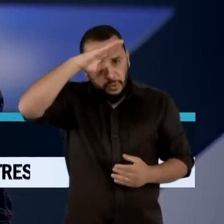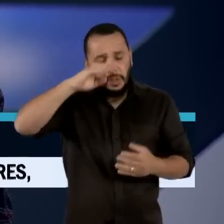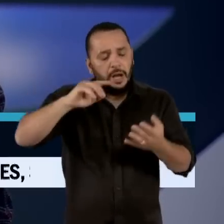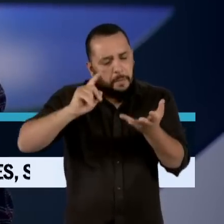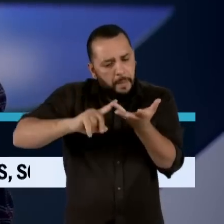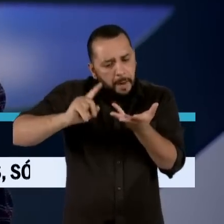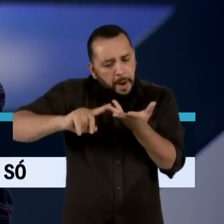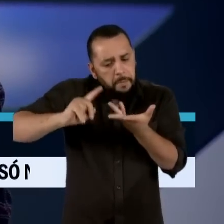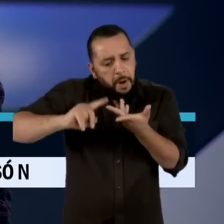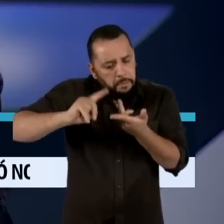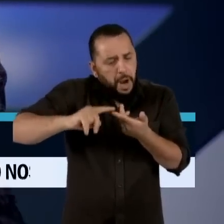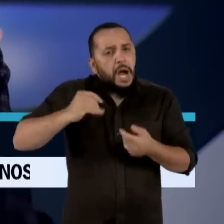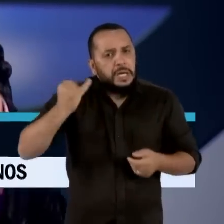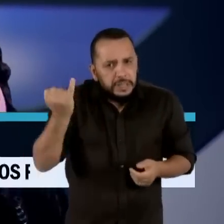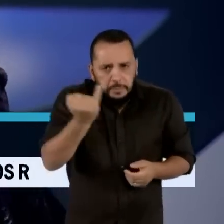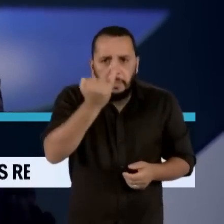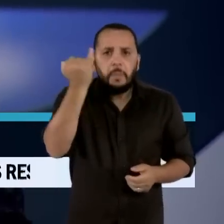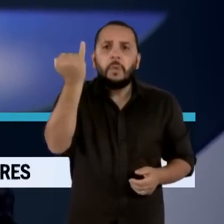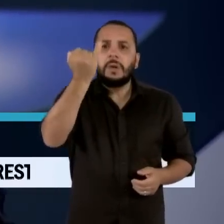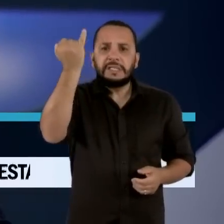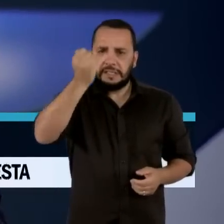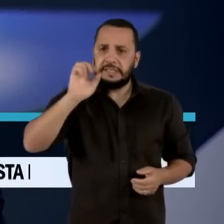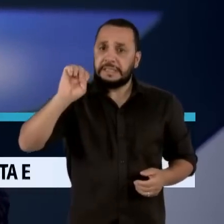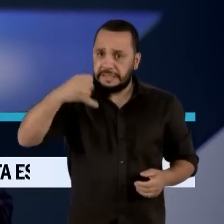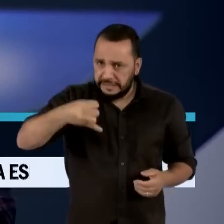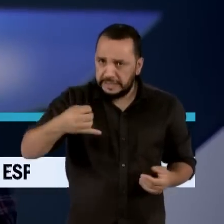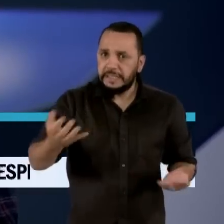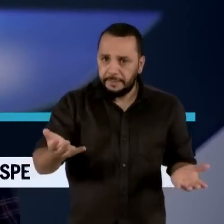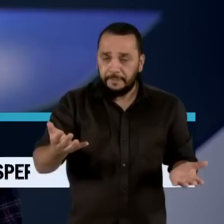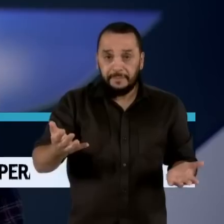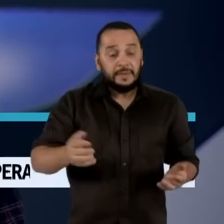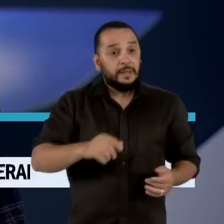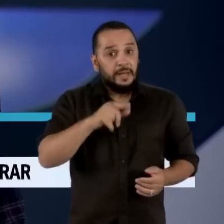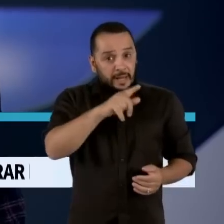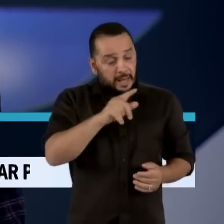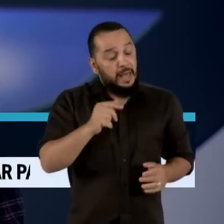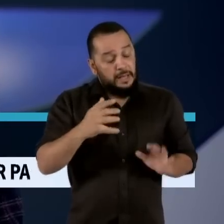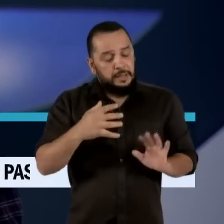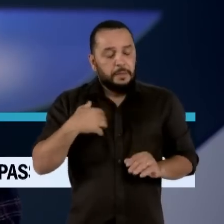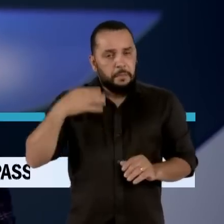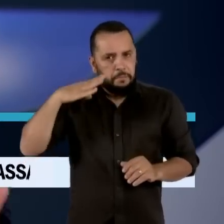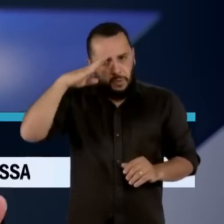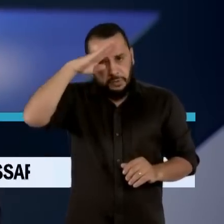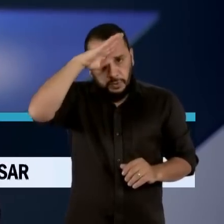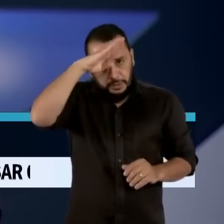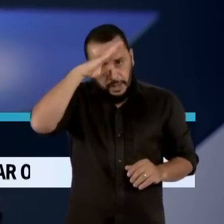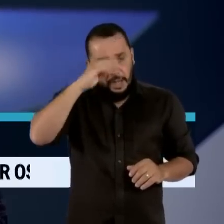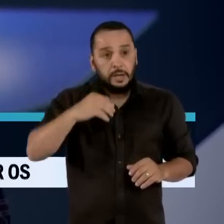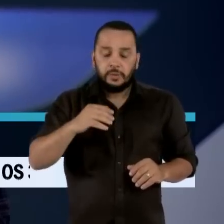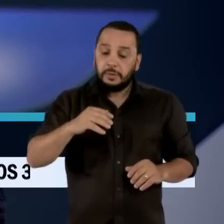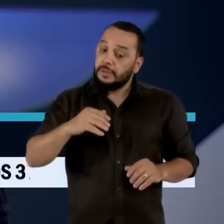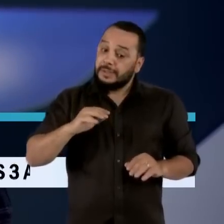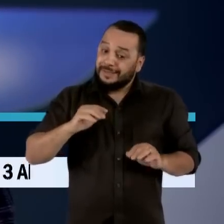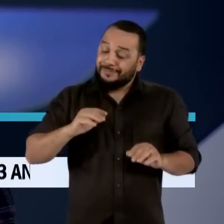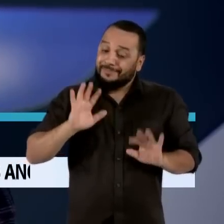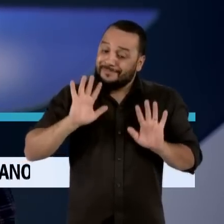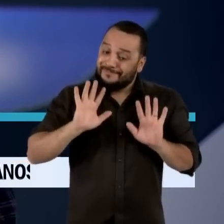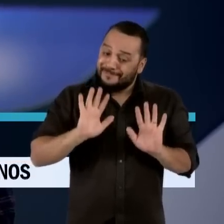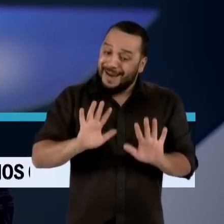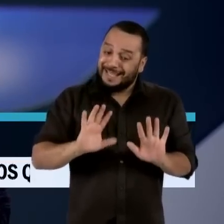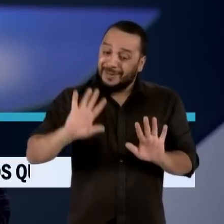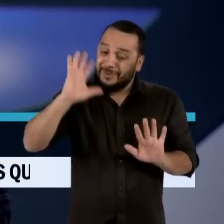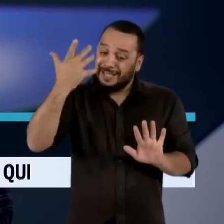ali e que se o tom do discurso não tivesse sido tão agressivo, como já se